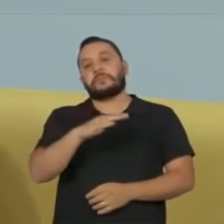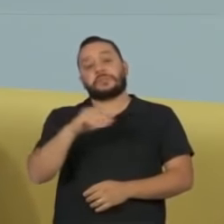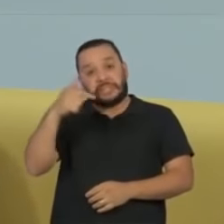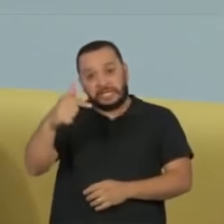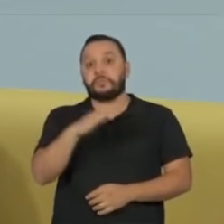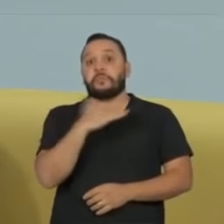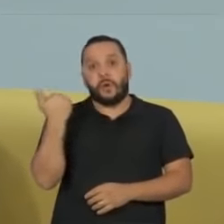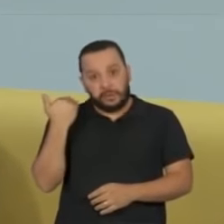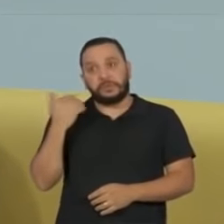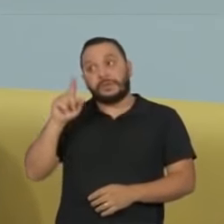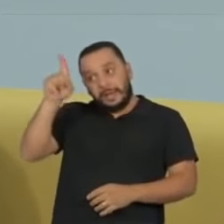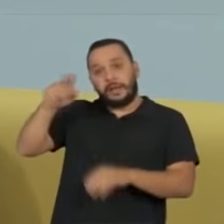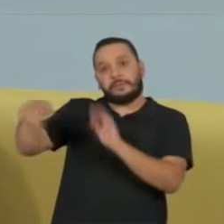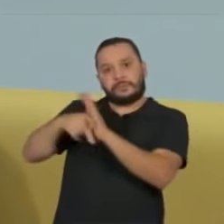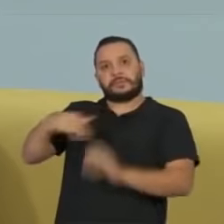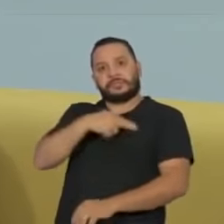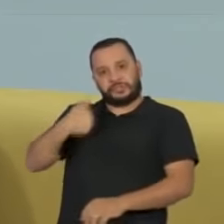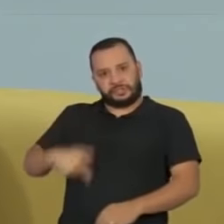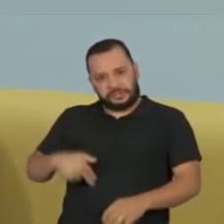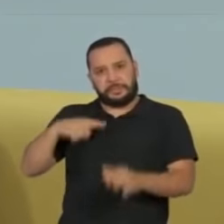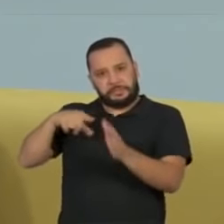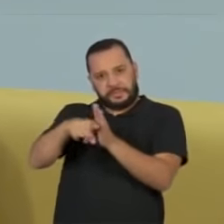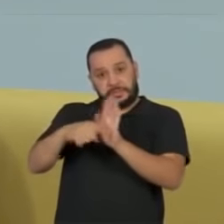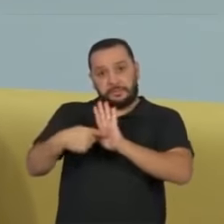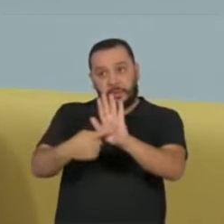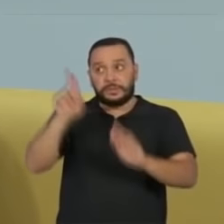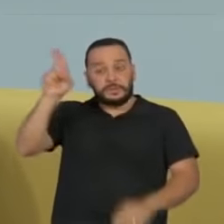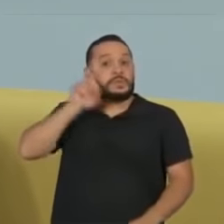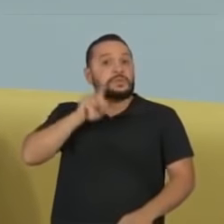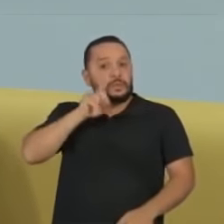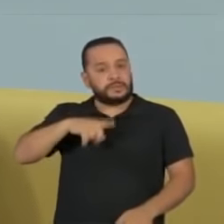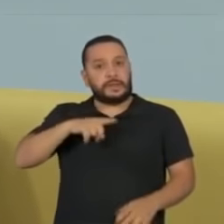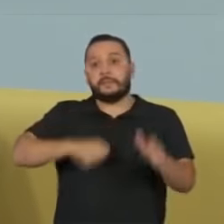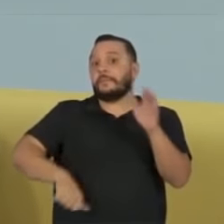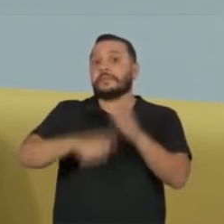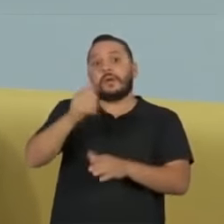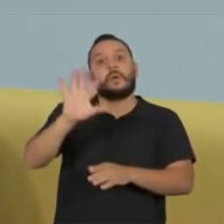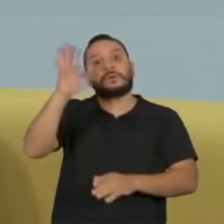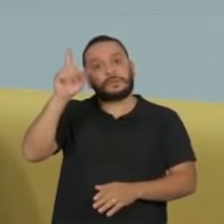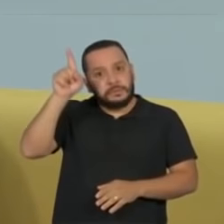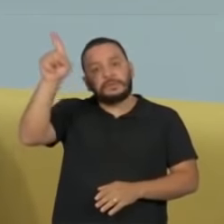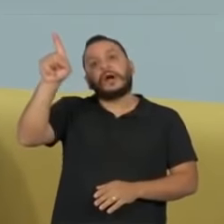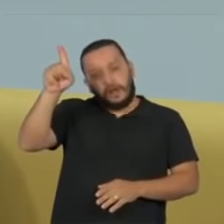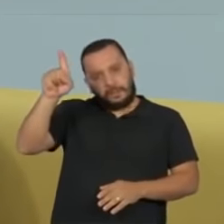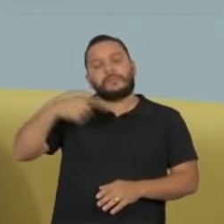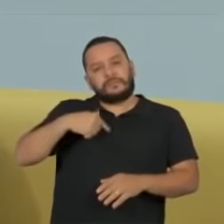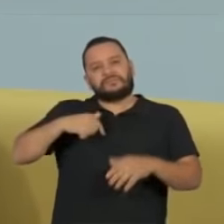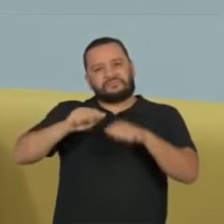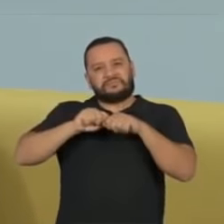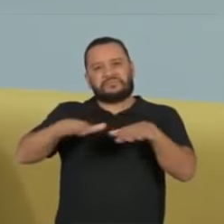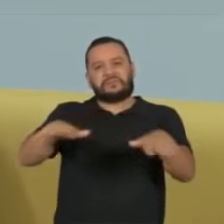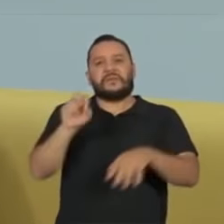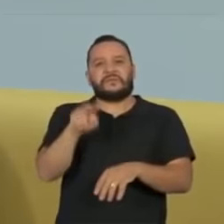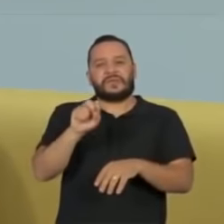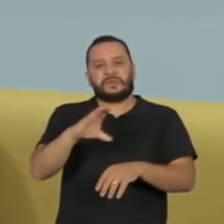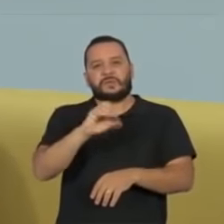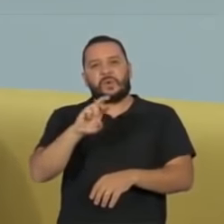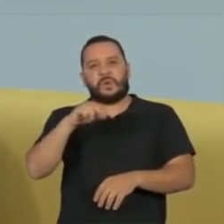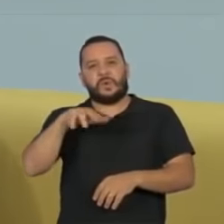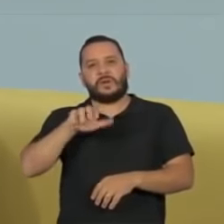hospitalizadas, segundo o último balanço. Os Estados Unidos registraram a primeira ocorrência do vírus fora da Ásia e o presidente Donald